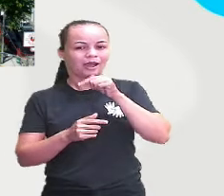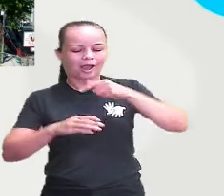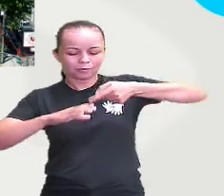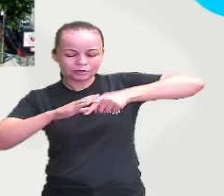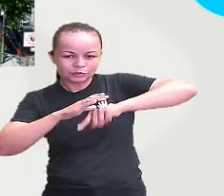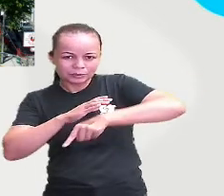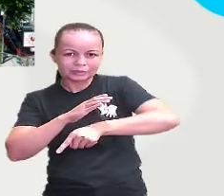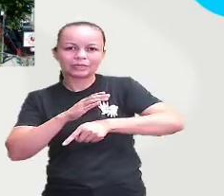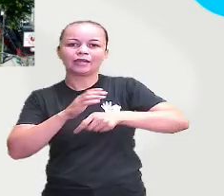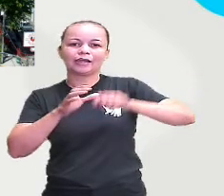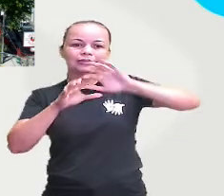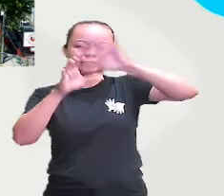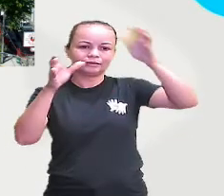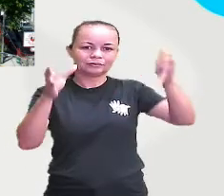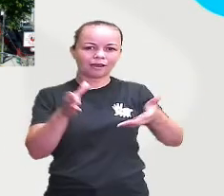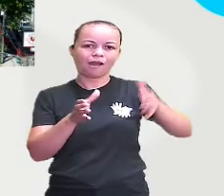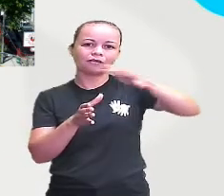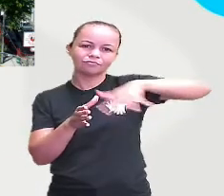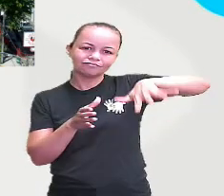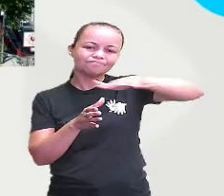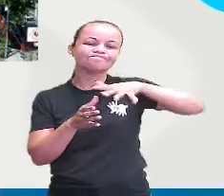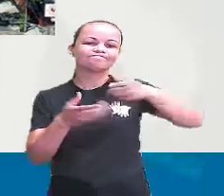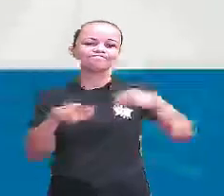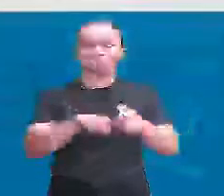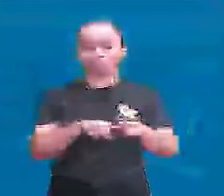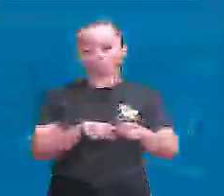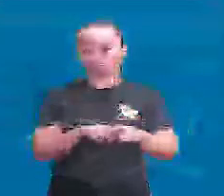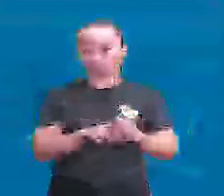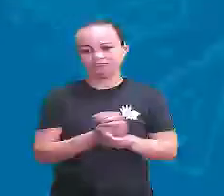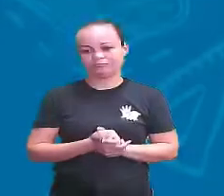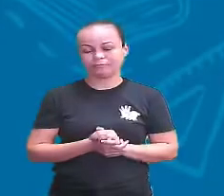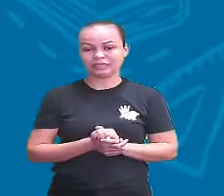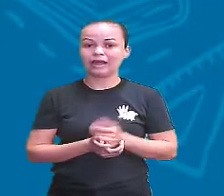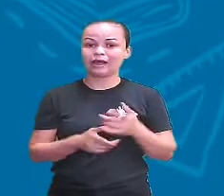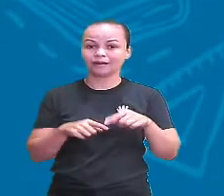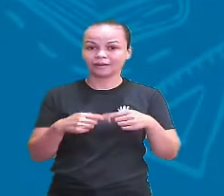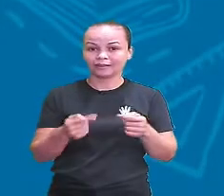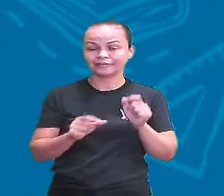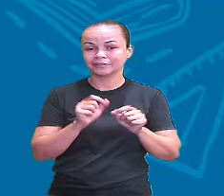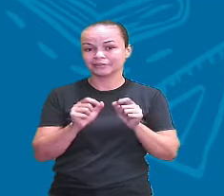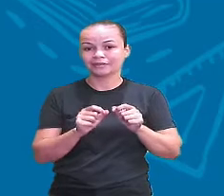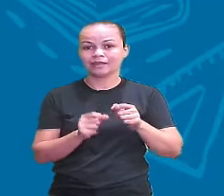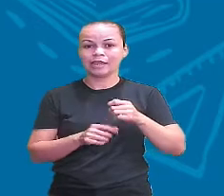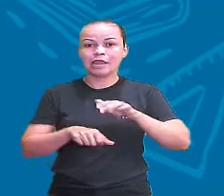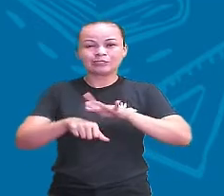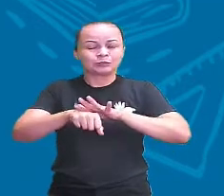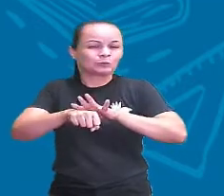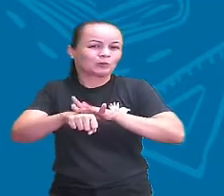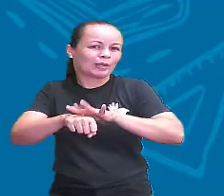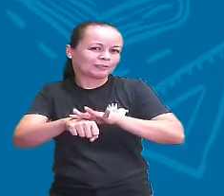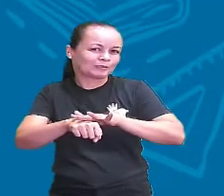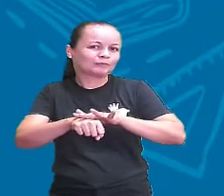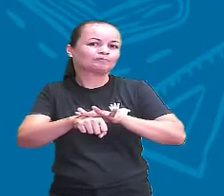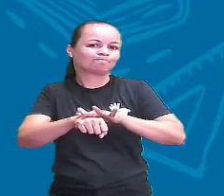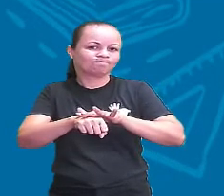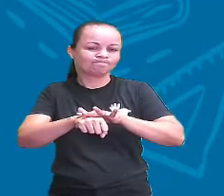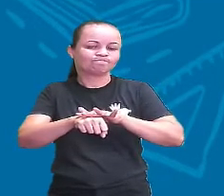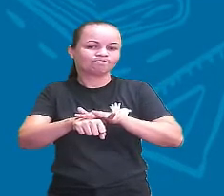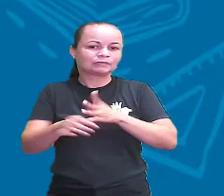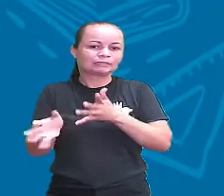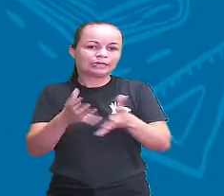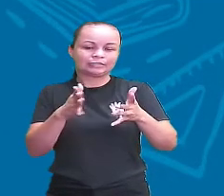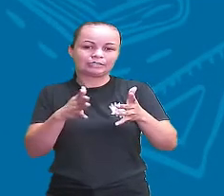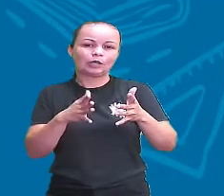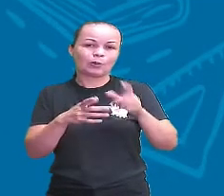de gerar muitas doenças. Minha gente, lixo só traz doença, não é verdade? Então a gente precisa pensar